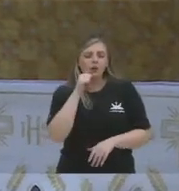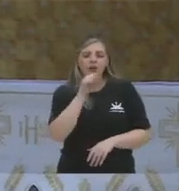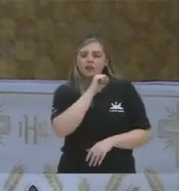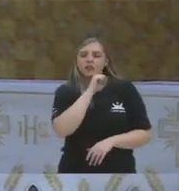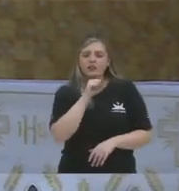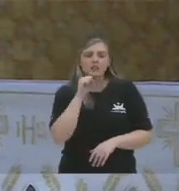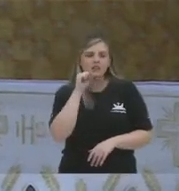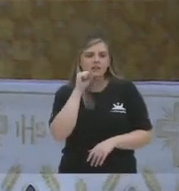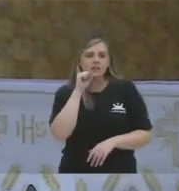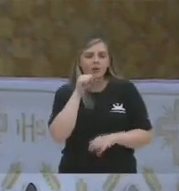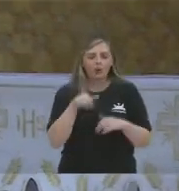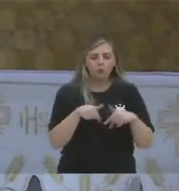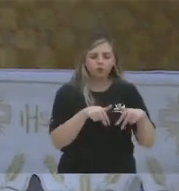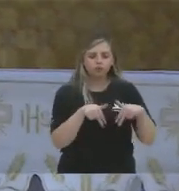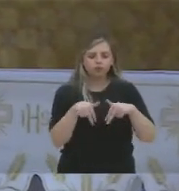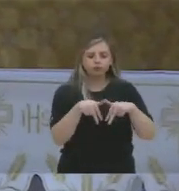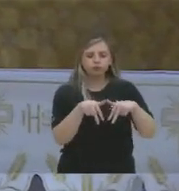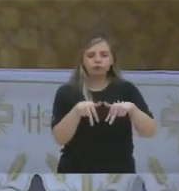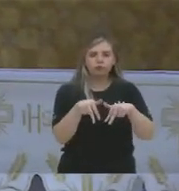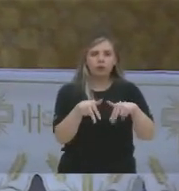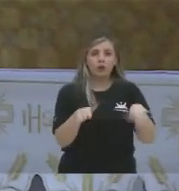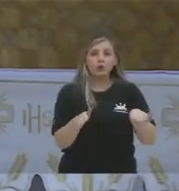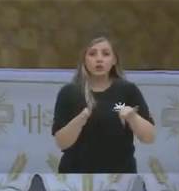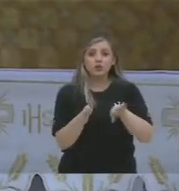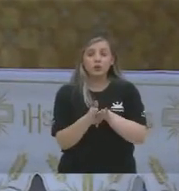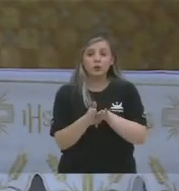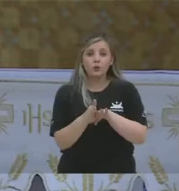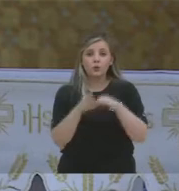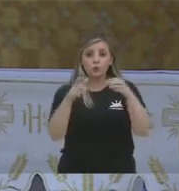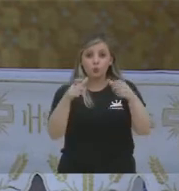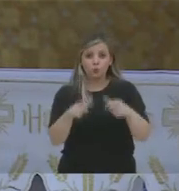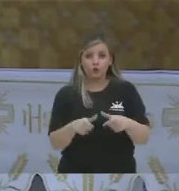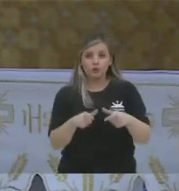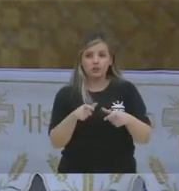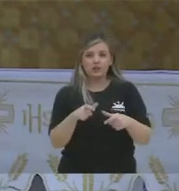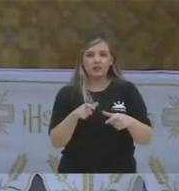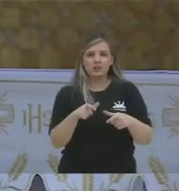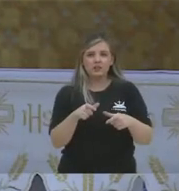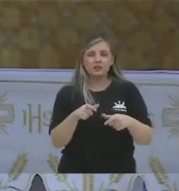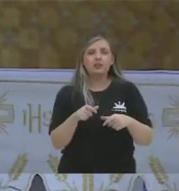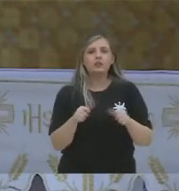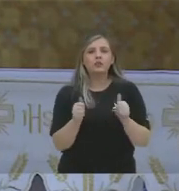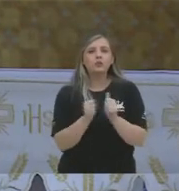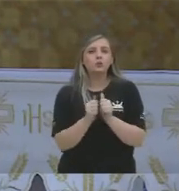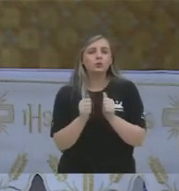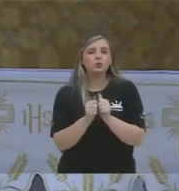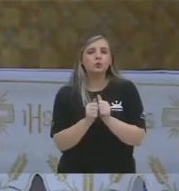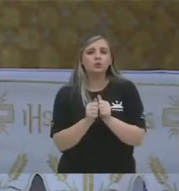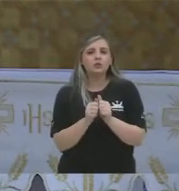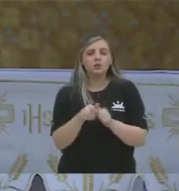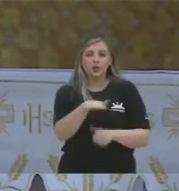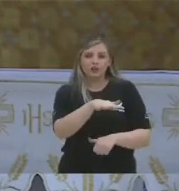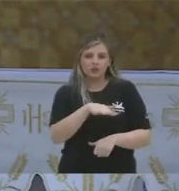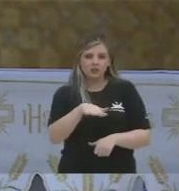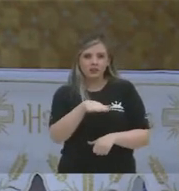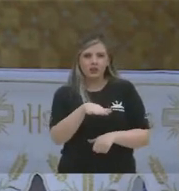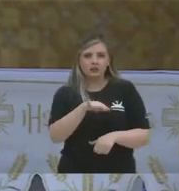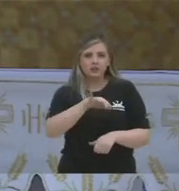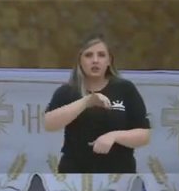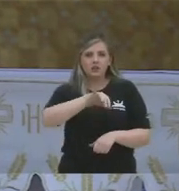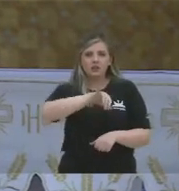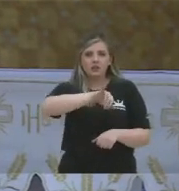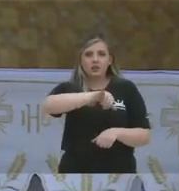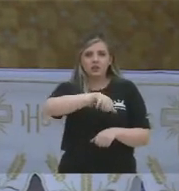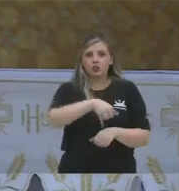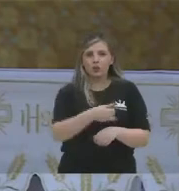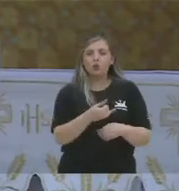Chegou, pois, em uma localidade da Samaria chamada Sicar, junto das terras que Jacó dera a seu filho José. Ali